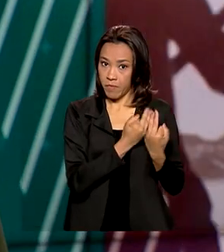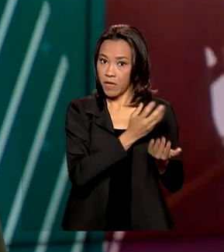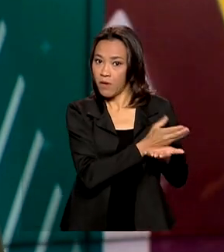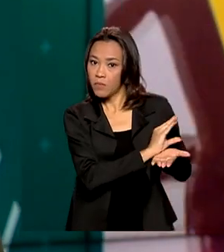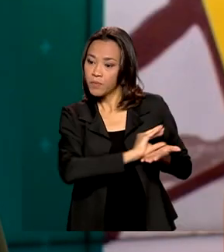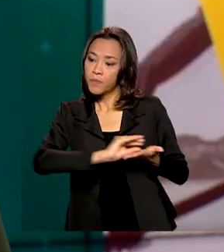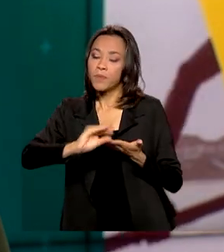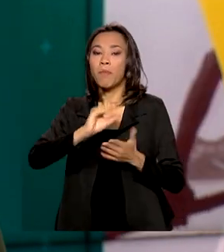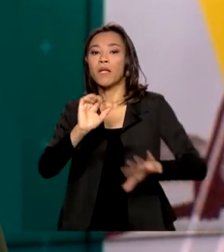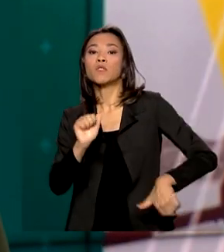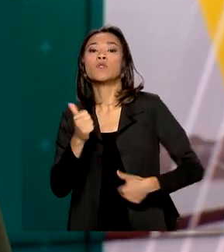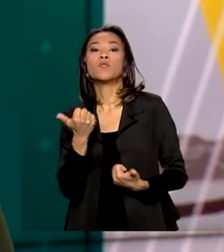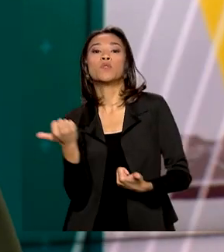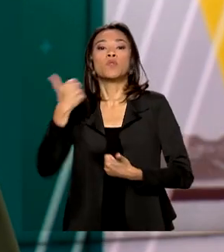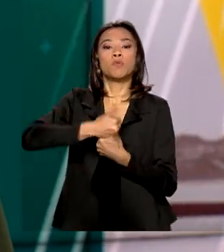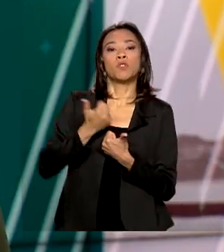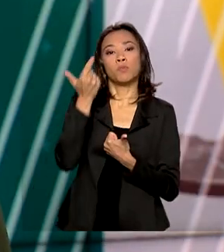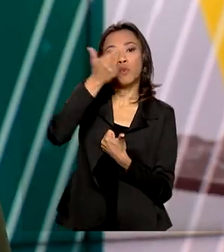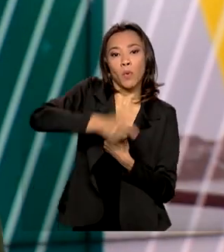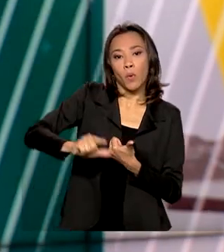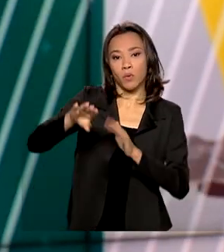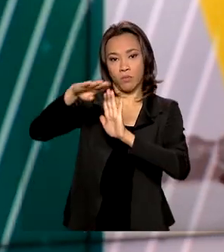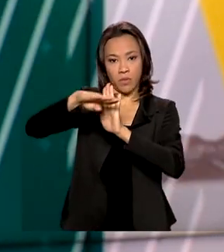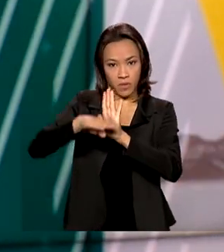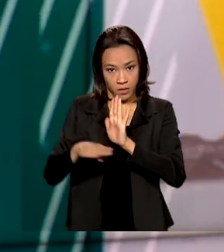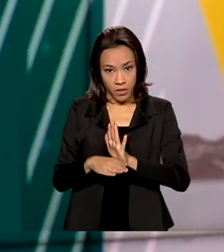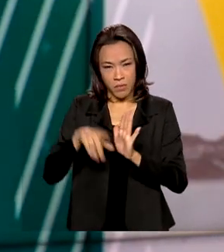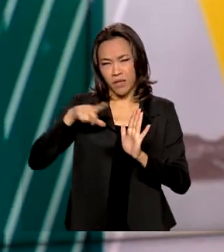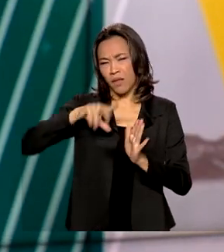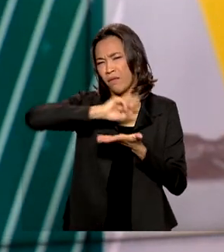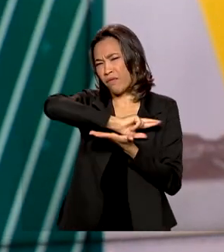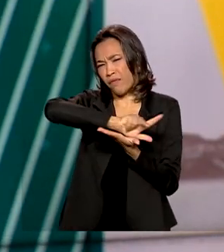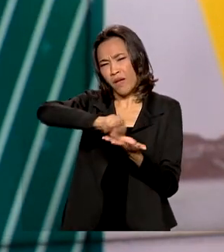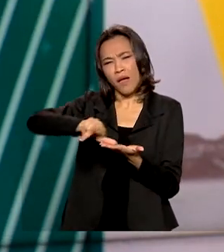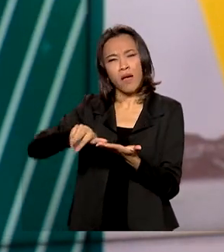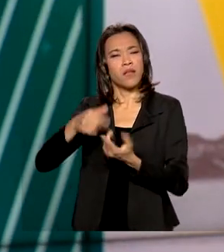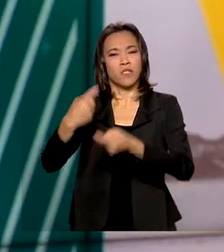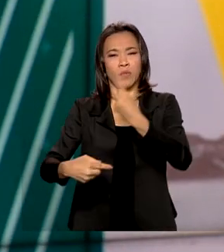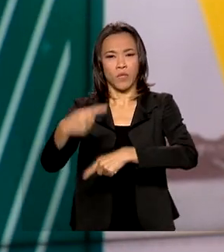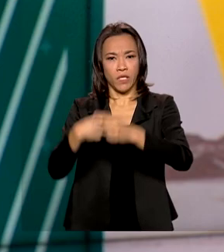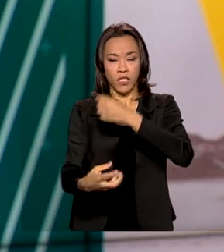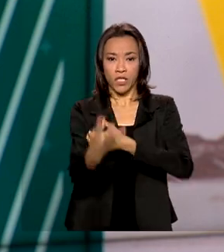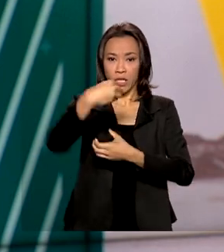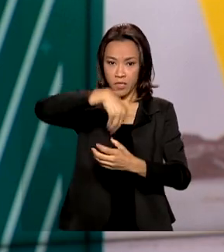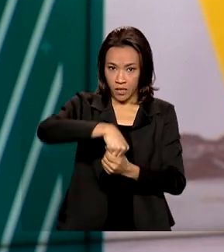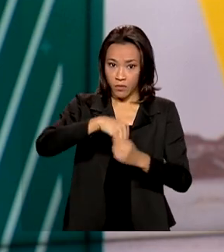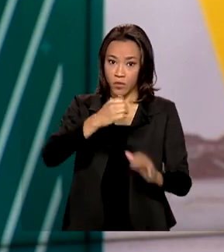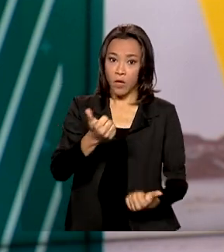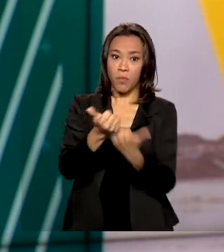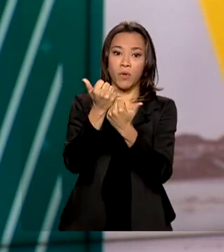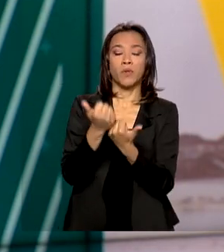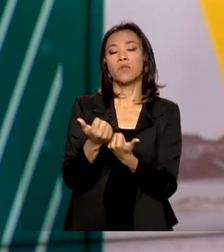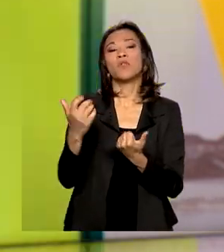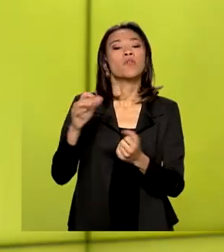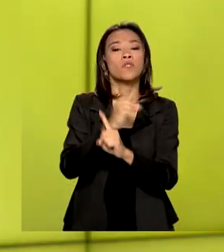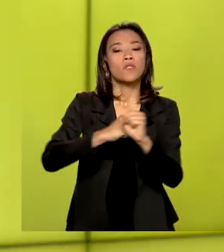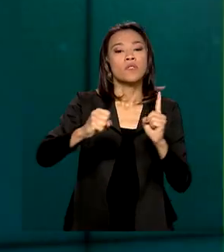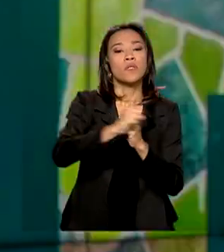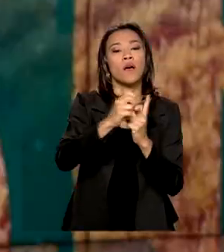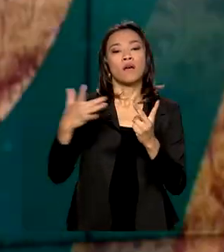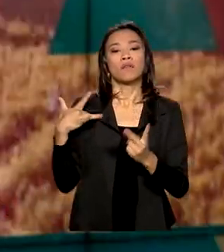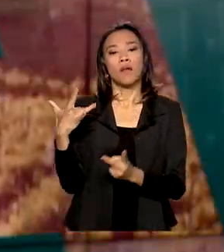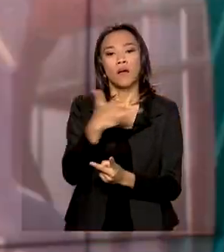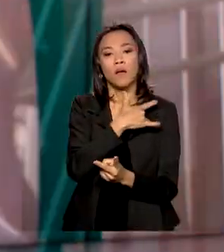o segundo o governo o auxílio Brasil integra várias políticas públicas de assistência social saúde educação